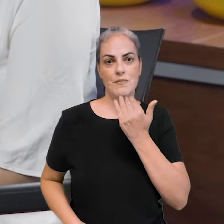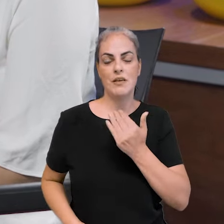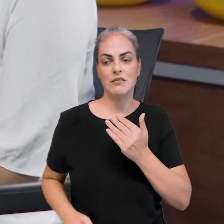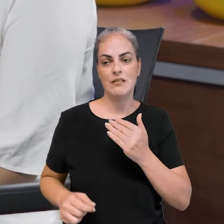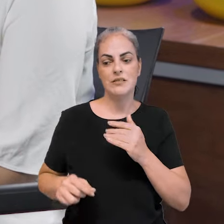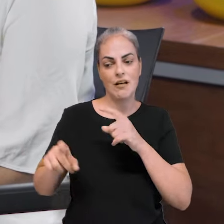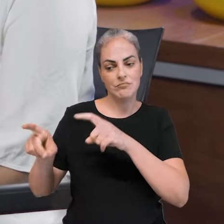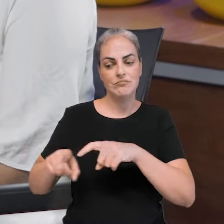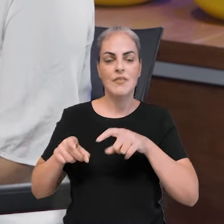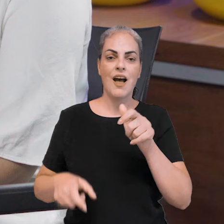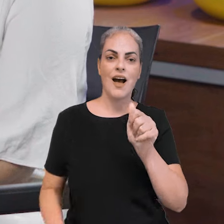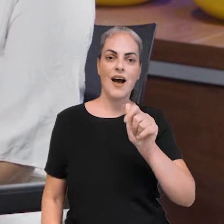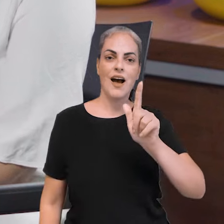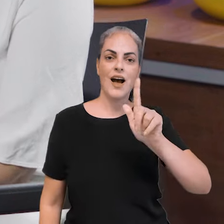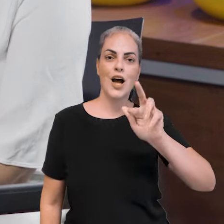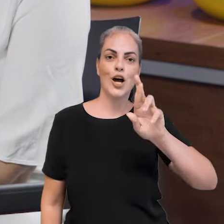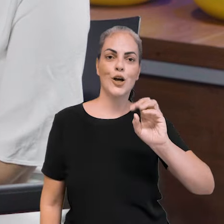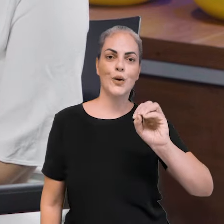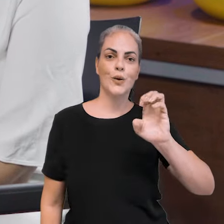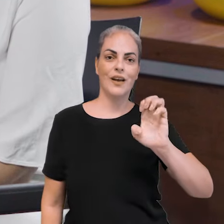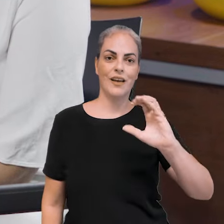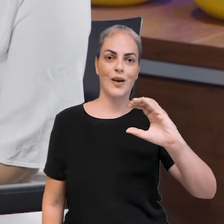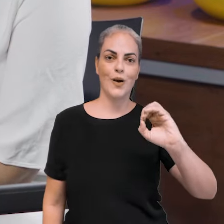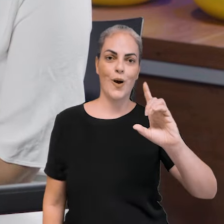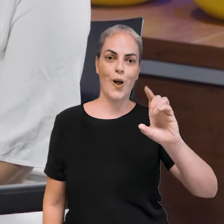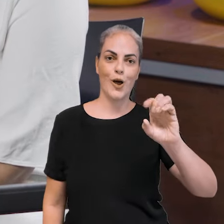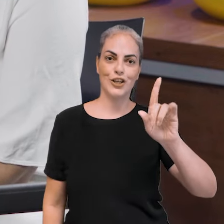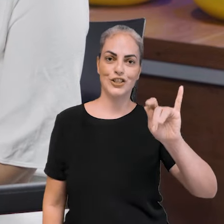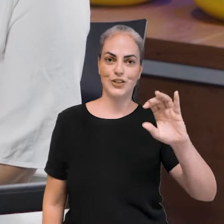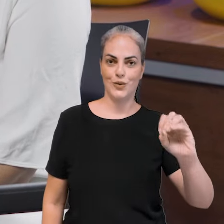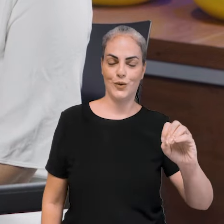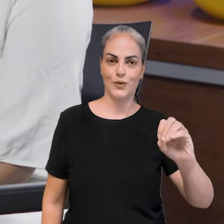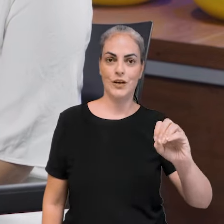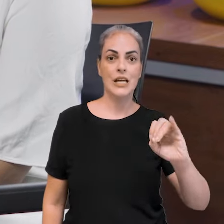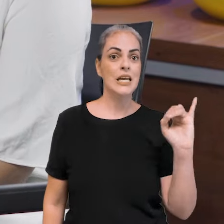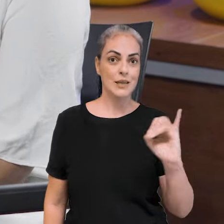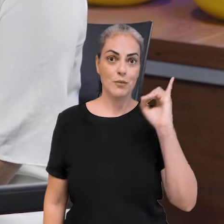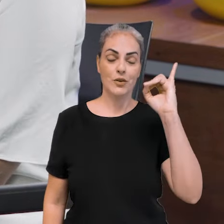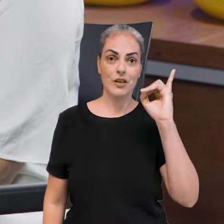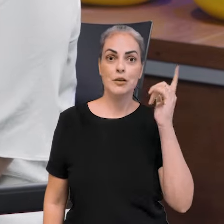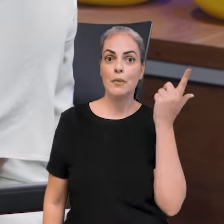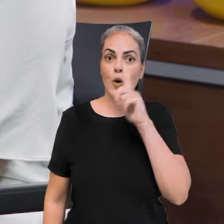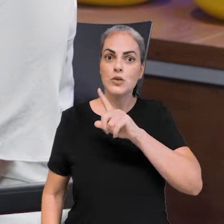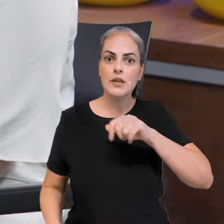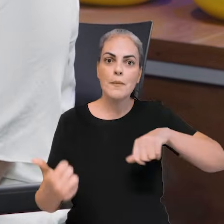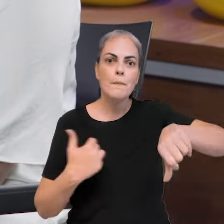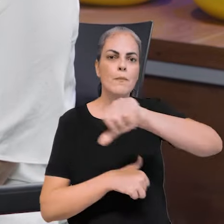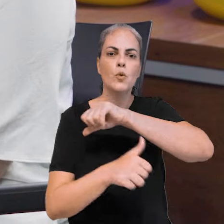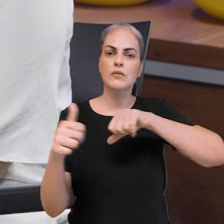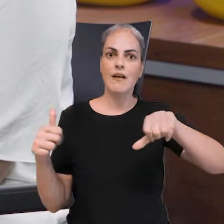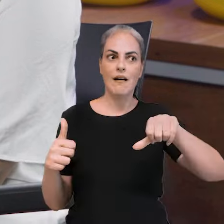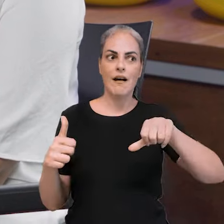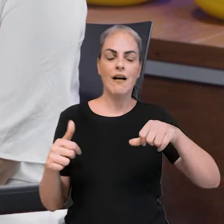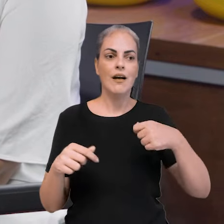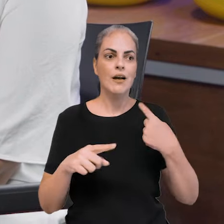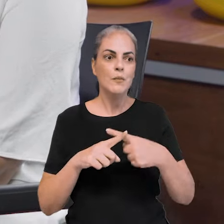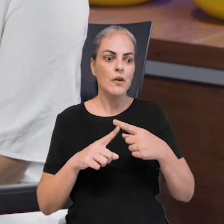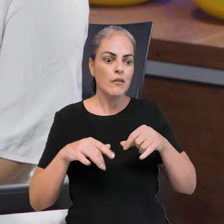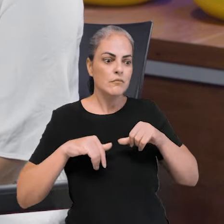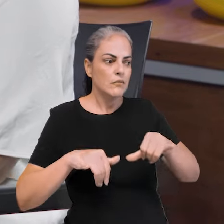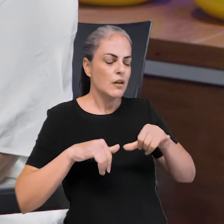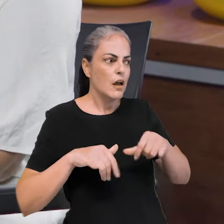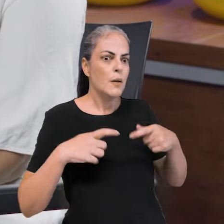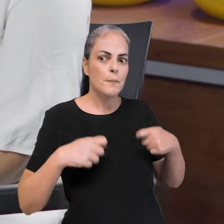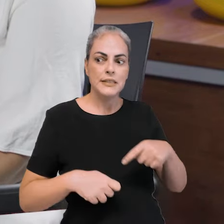que haja uma mudança mesmo de mercado, né? que os mercados se sintam mais pressionados também